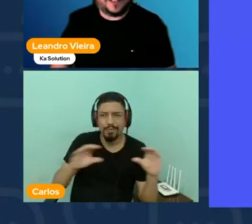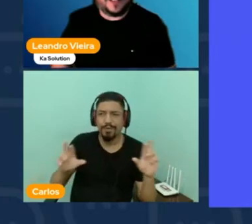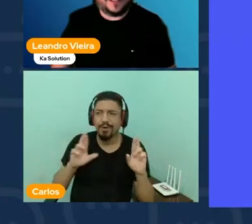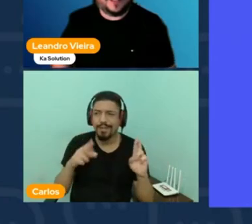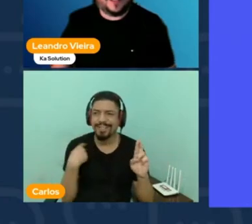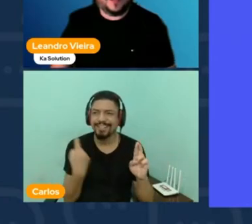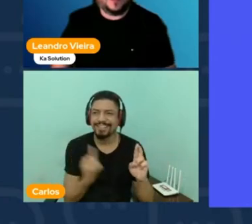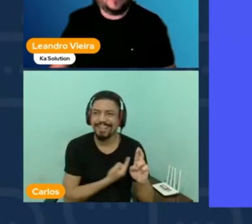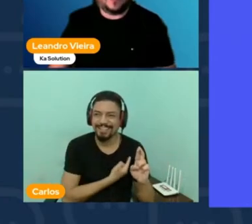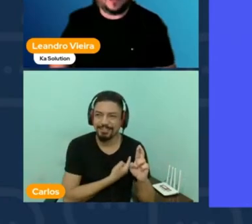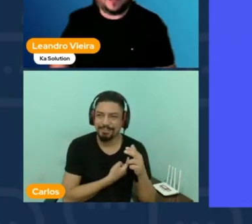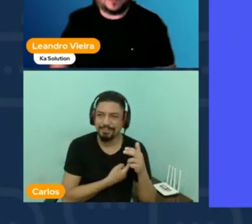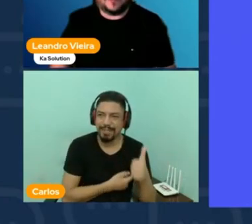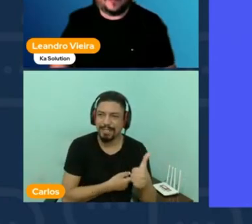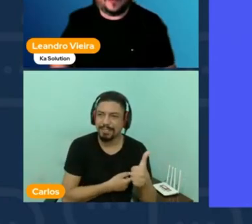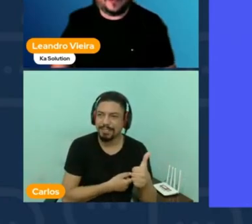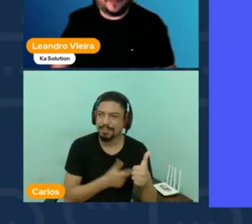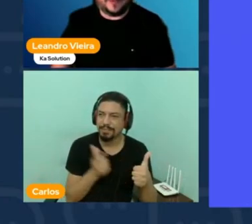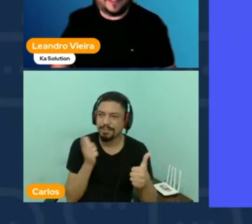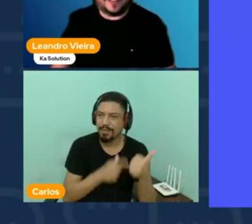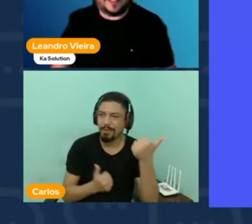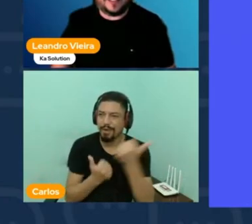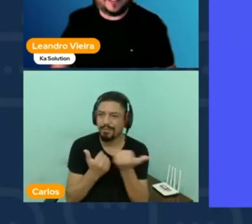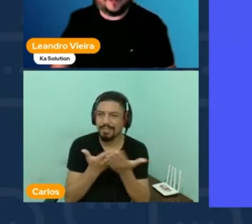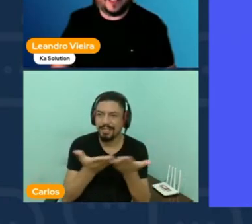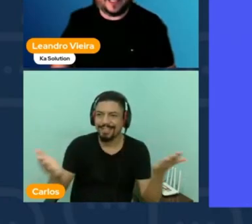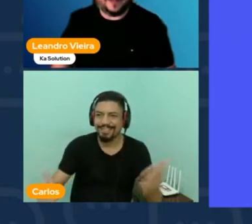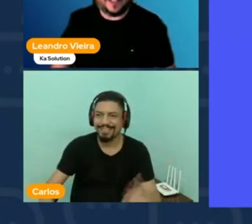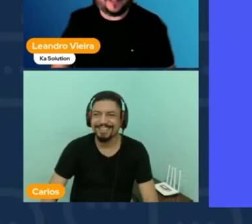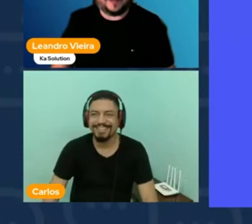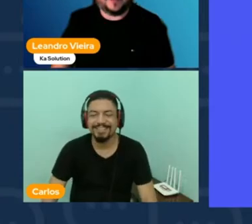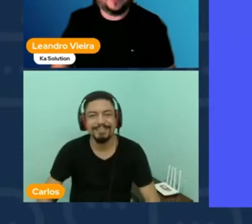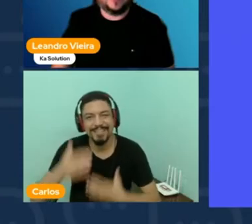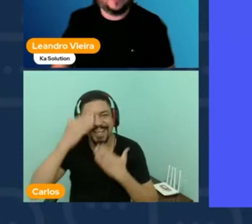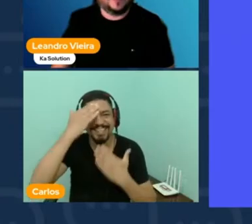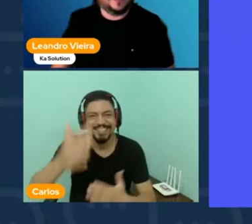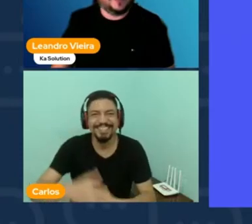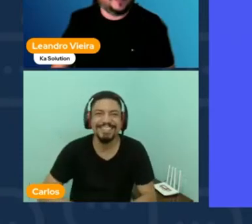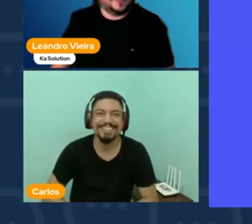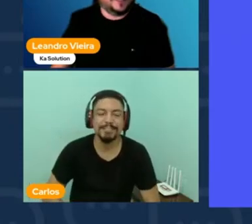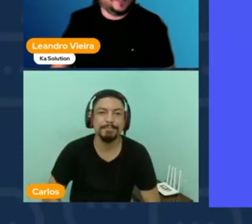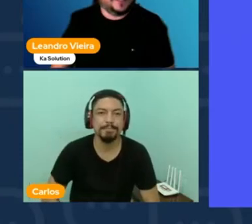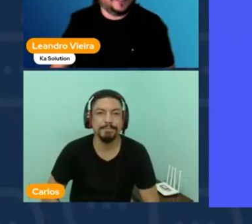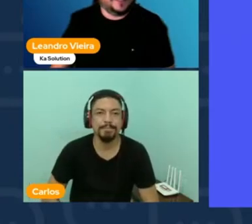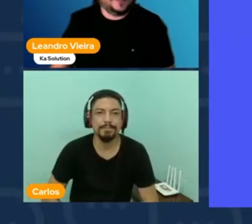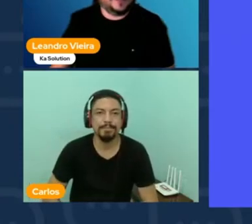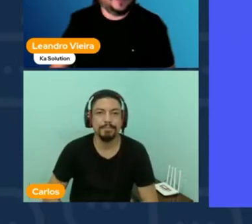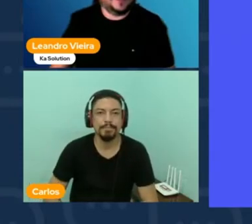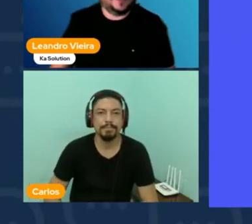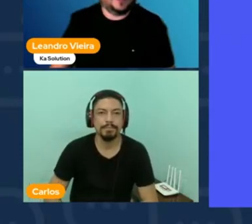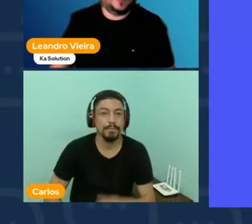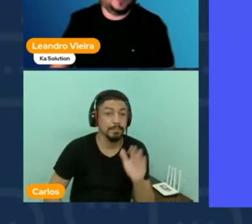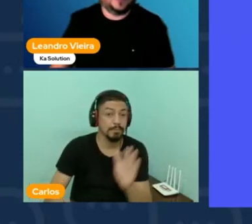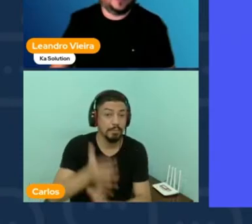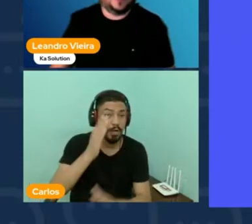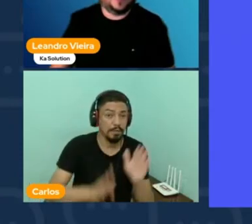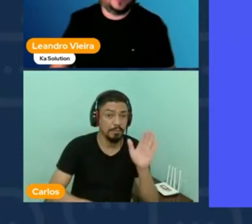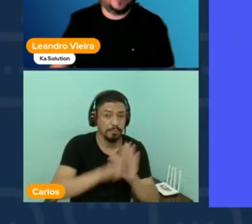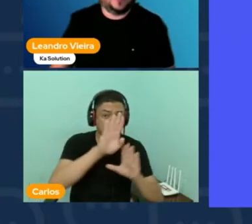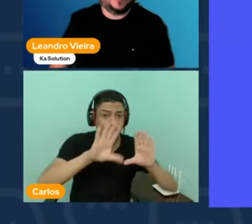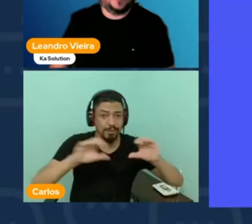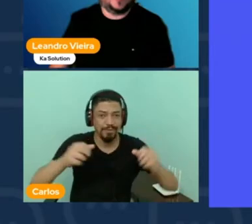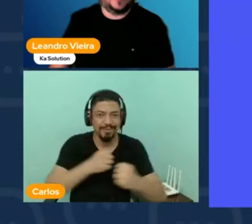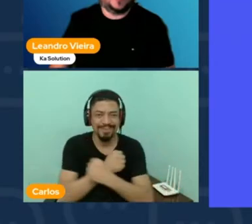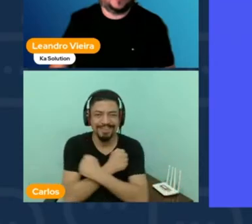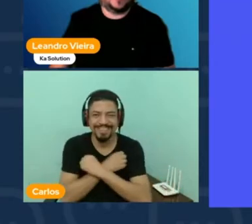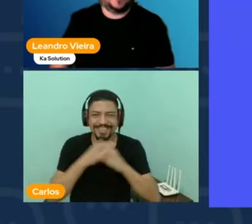com a gente, né, para dar esse apoio aí para vocês. Obrigado mesmo. Vamos para a nuvem, pessoal. Um abração